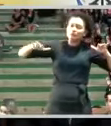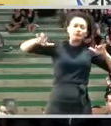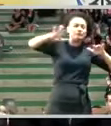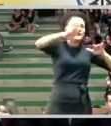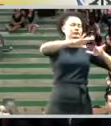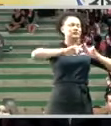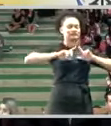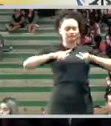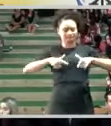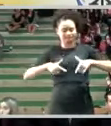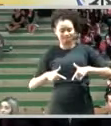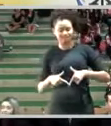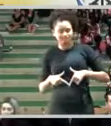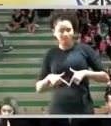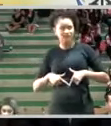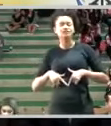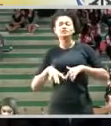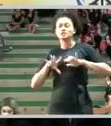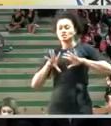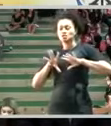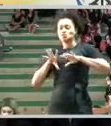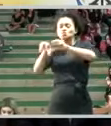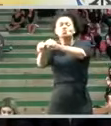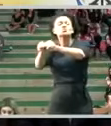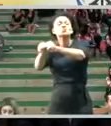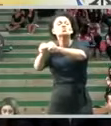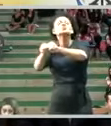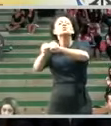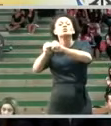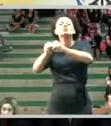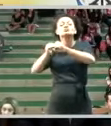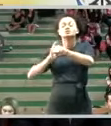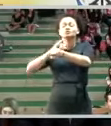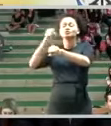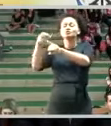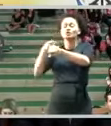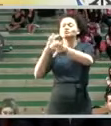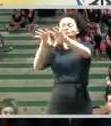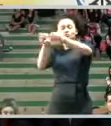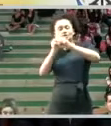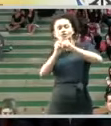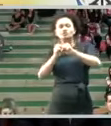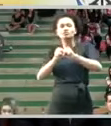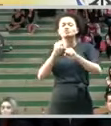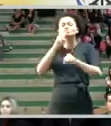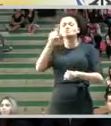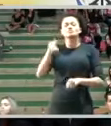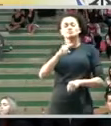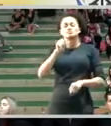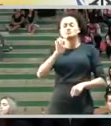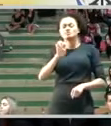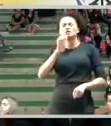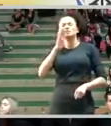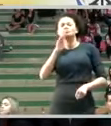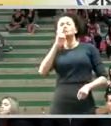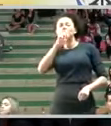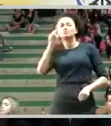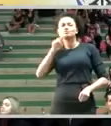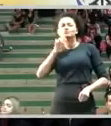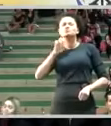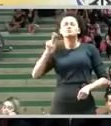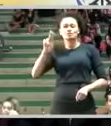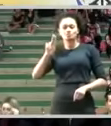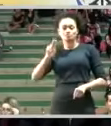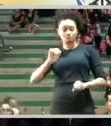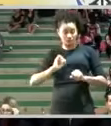uma função. Ele captura Jerusalém das mãos dos jebuseus. Jerusalém é a cidade